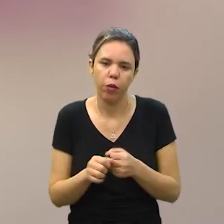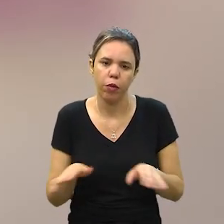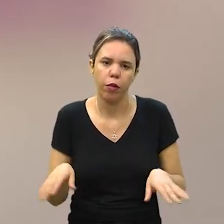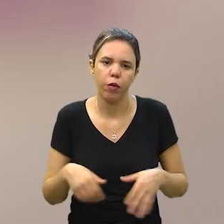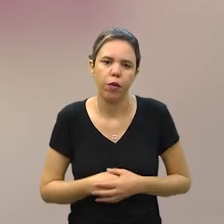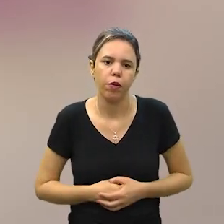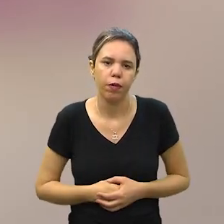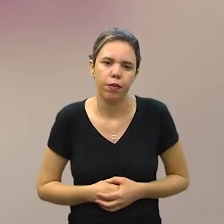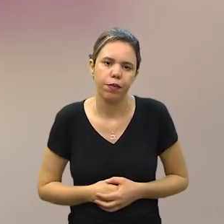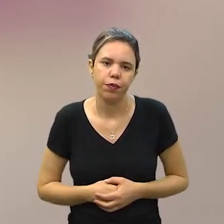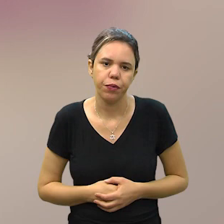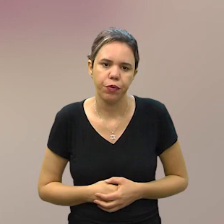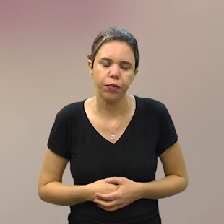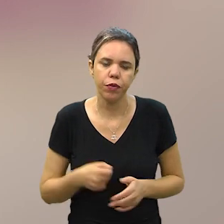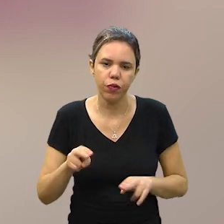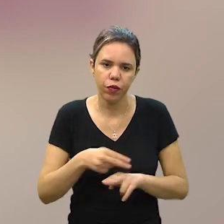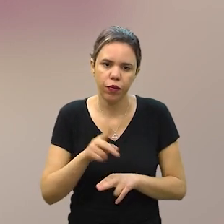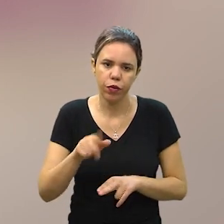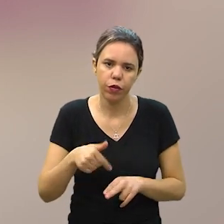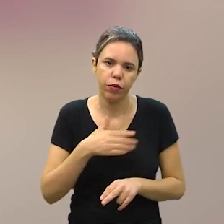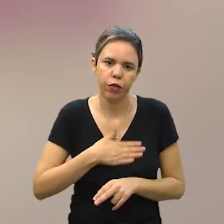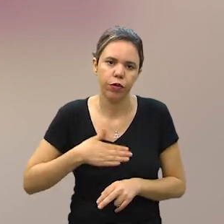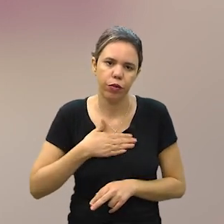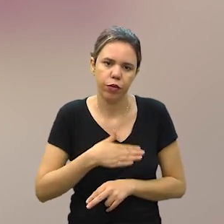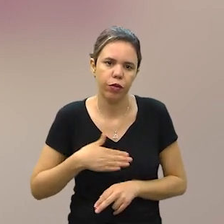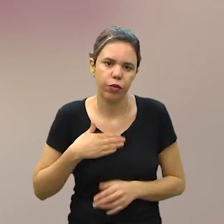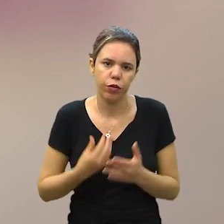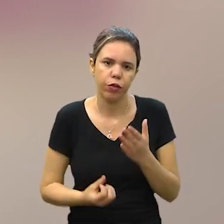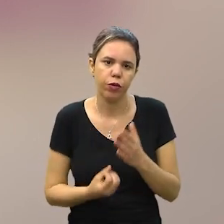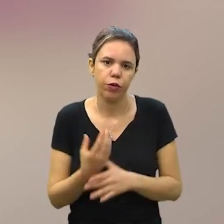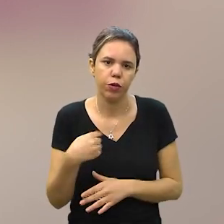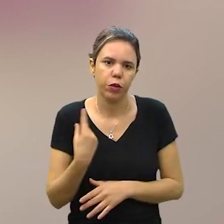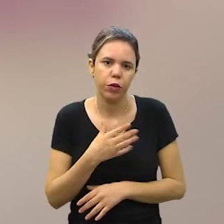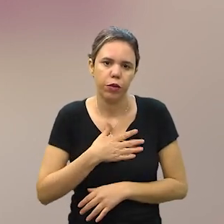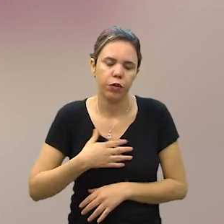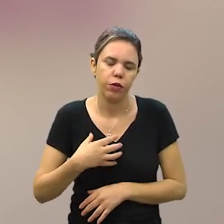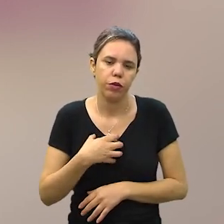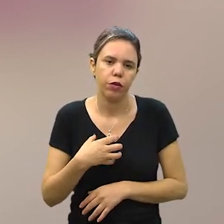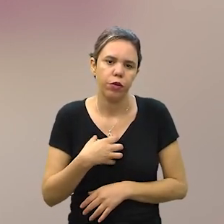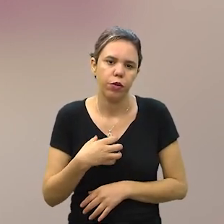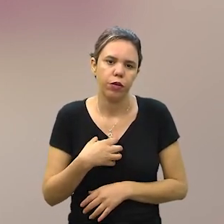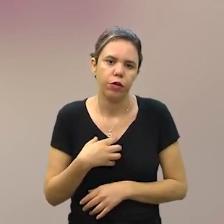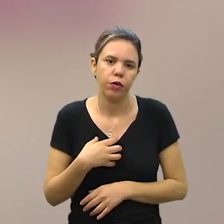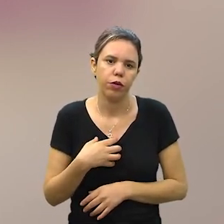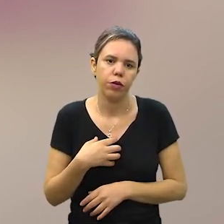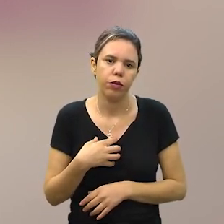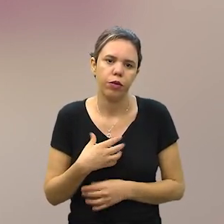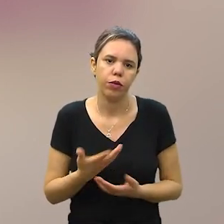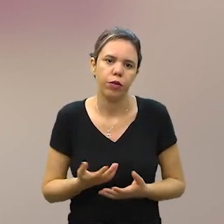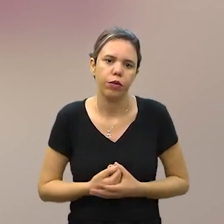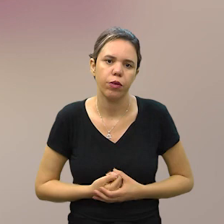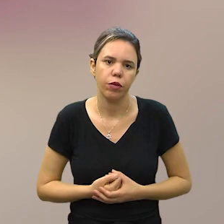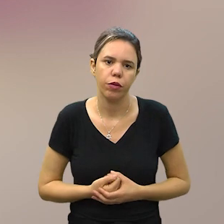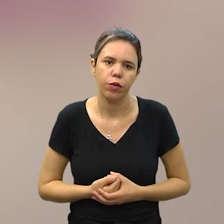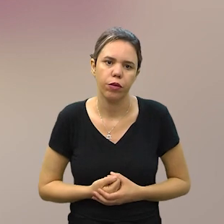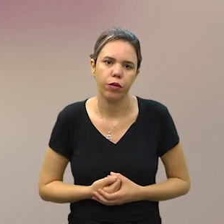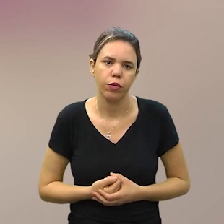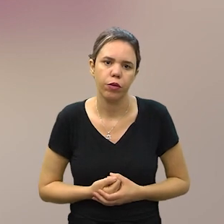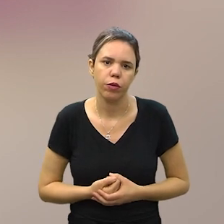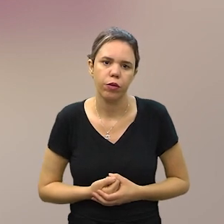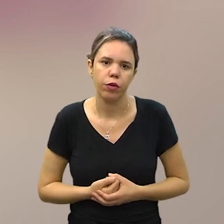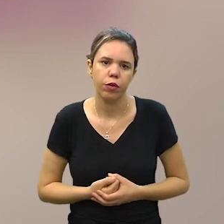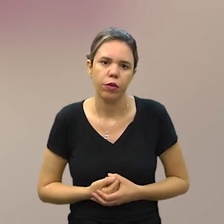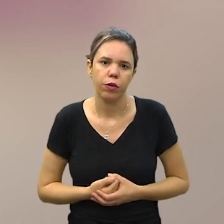a pandemia, né? E o chocolate é algo prazeroso, ele gera na gente uma sensação de prazer,